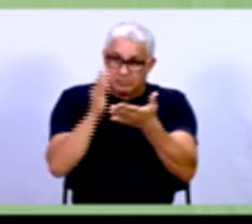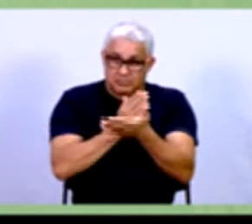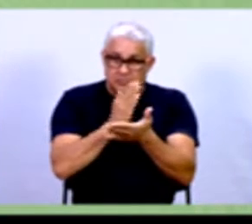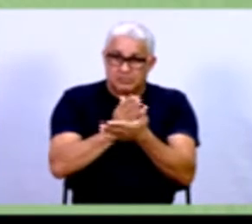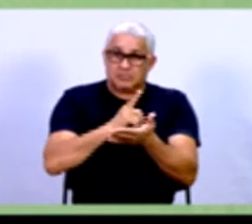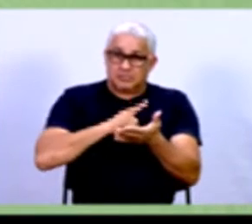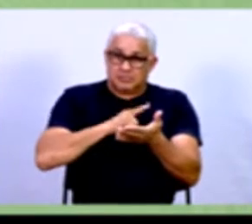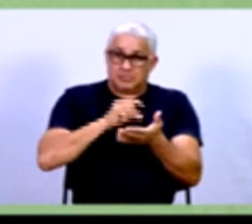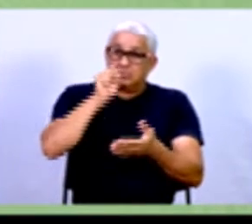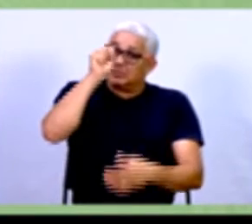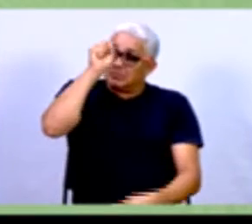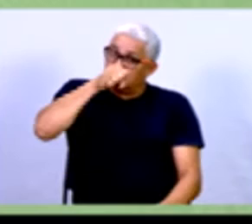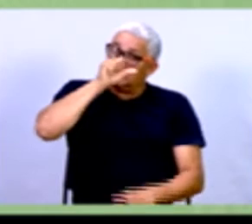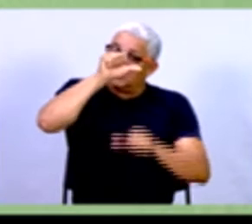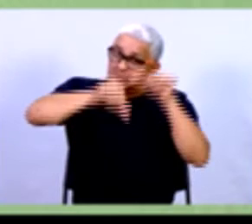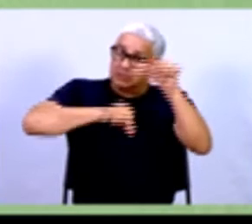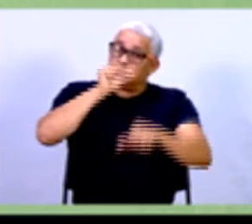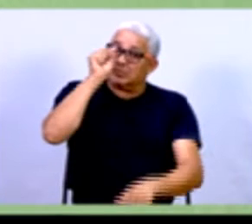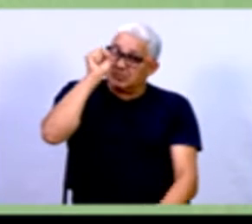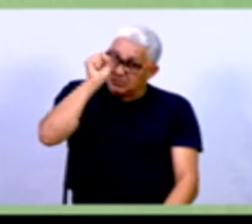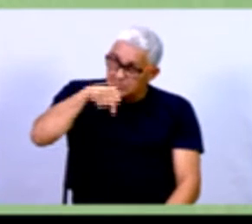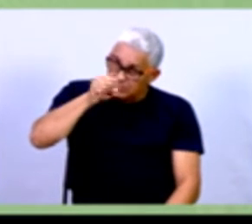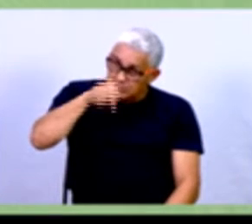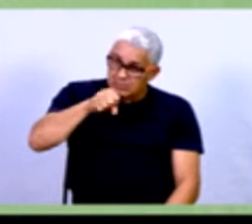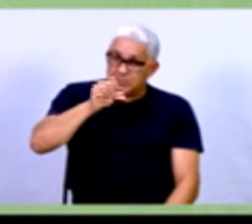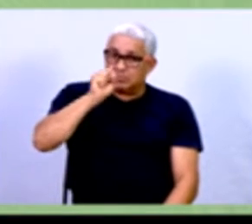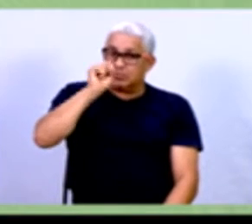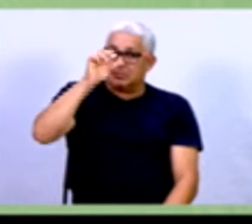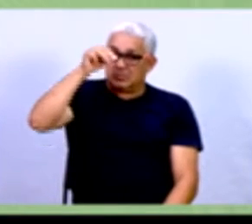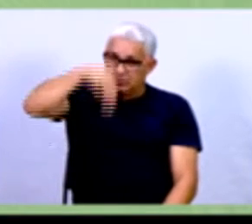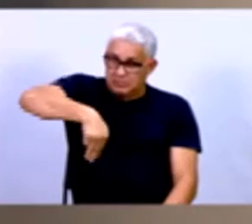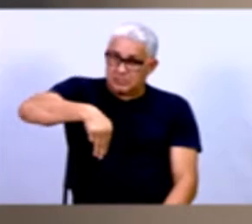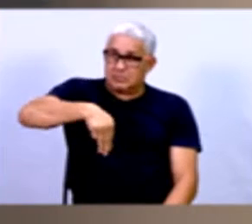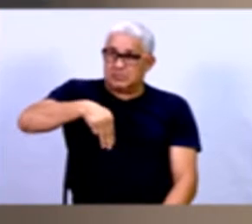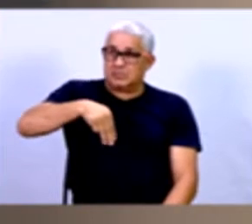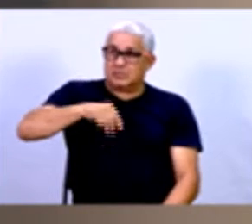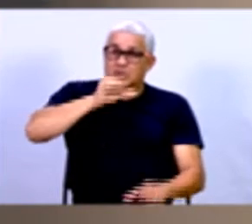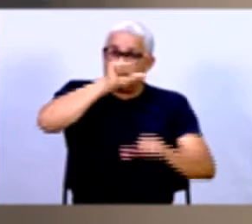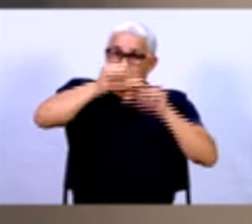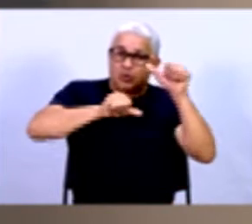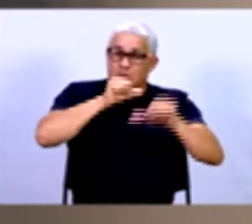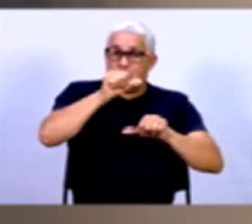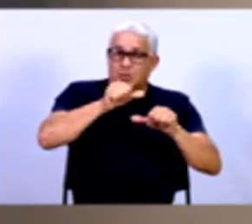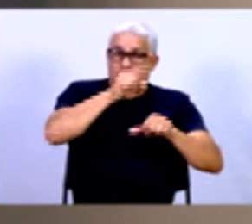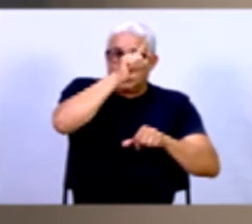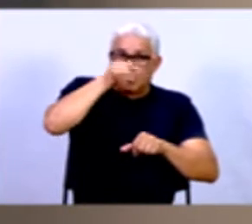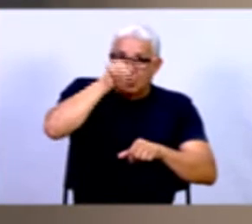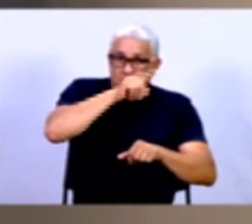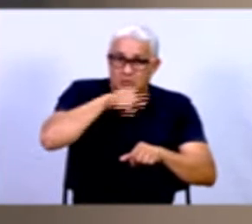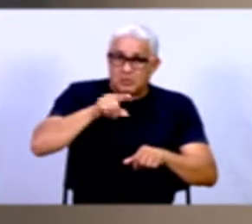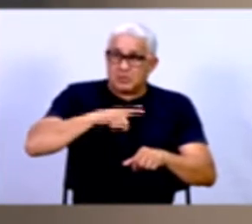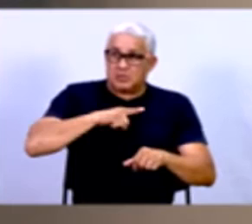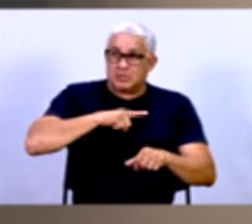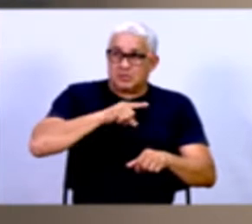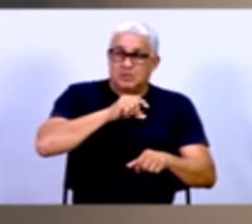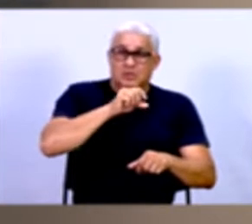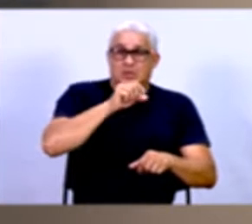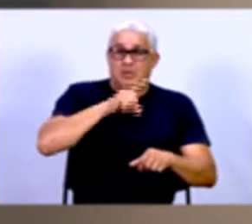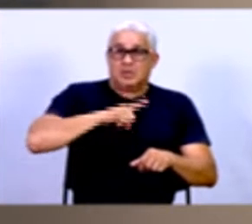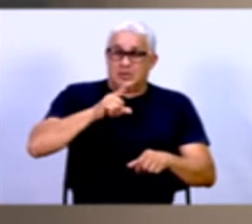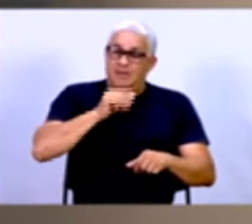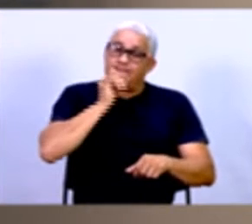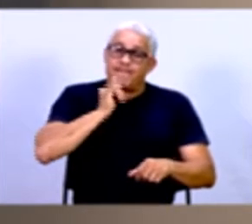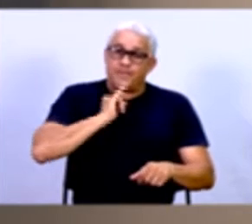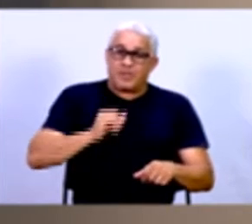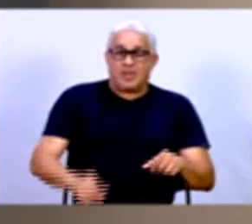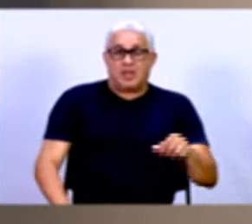sim. Então mudem, porque tá trocado os quadrinhos, tá? Onde está sim é não e onde não